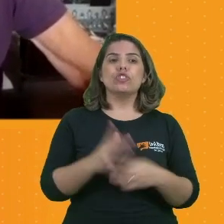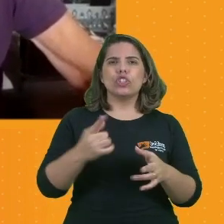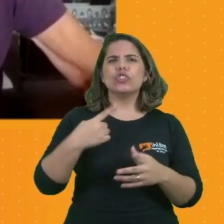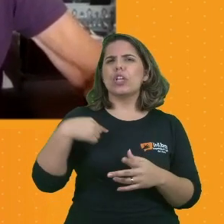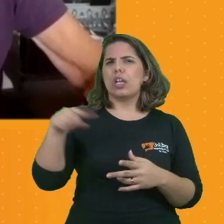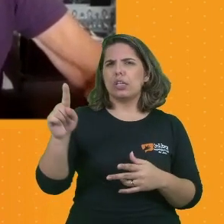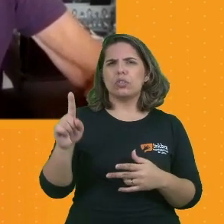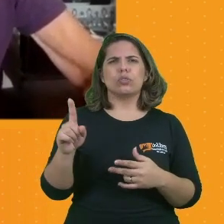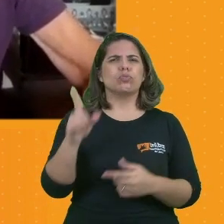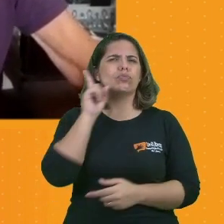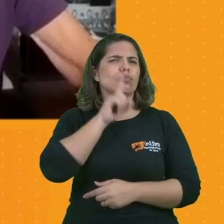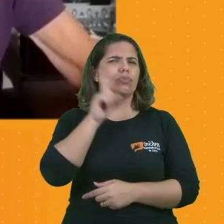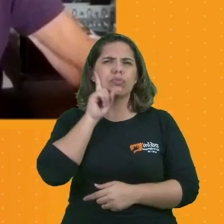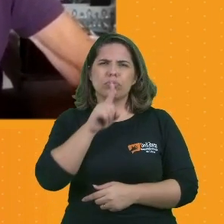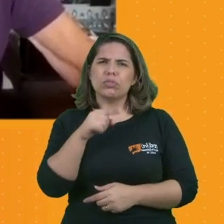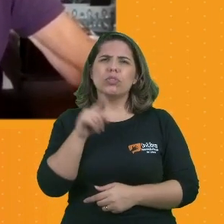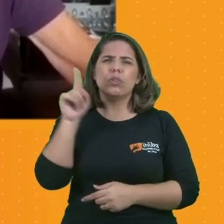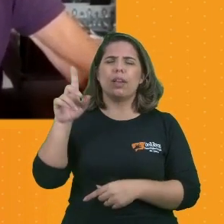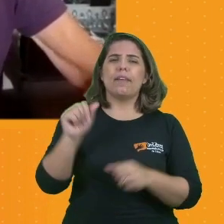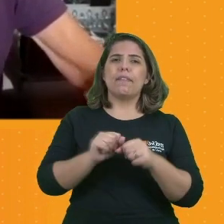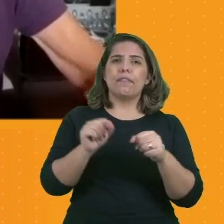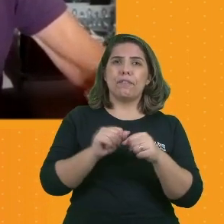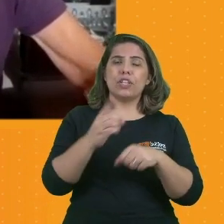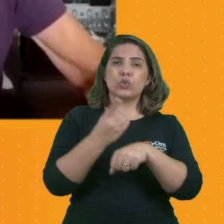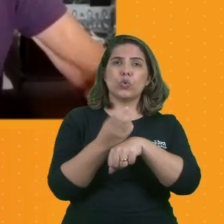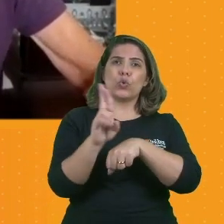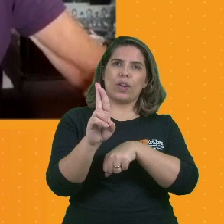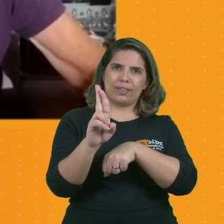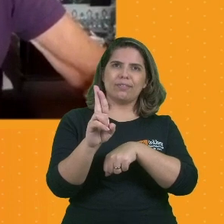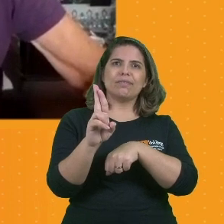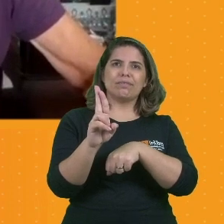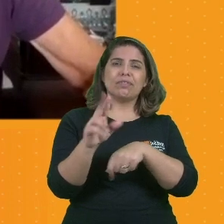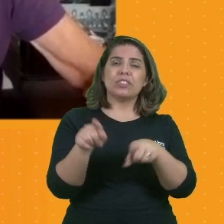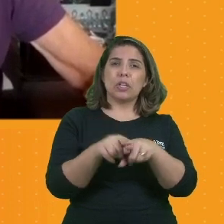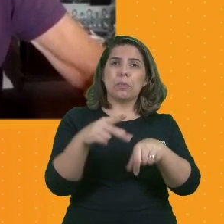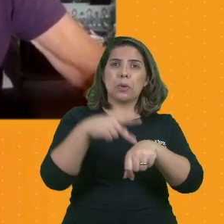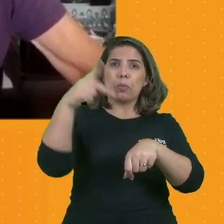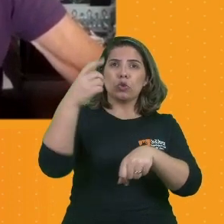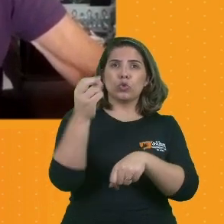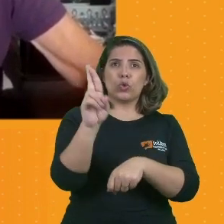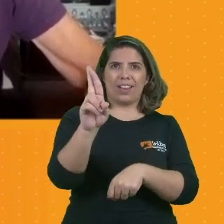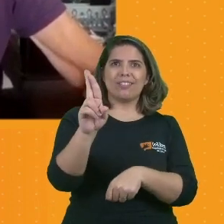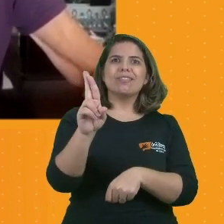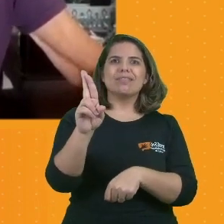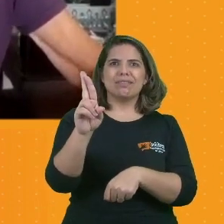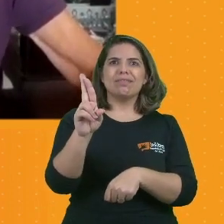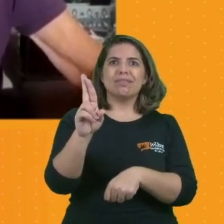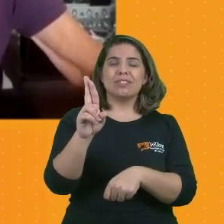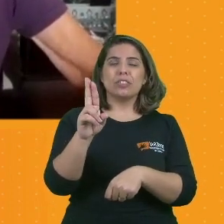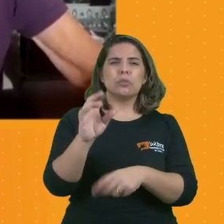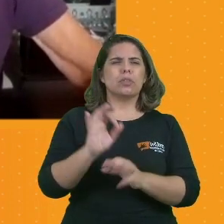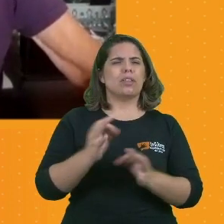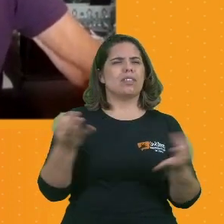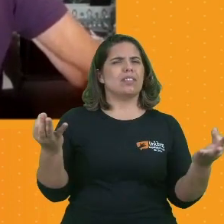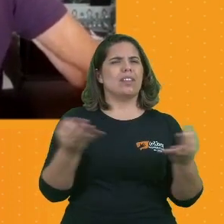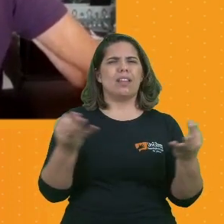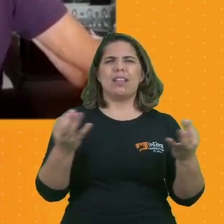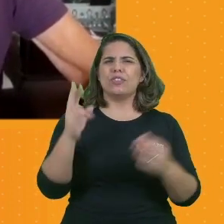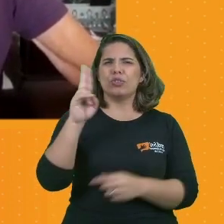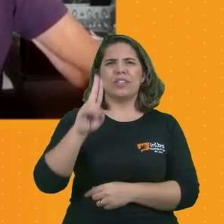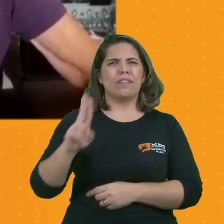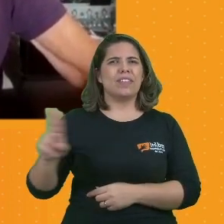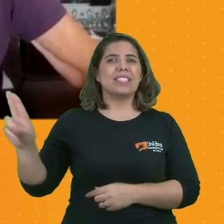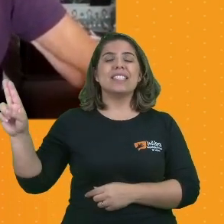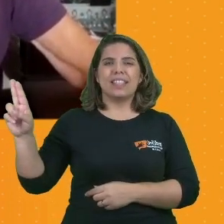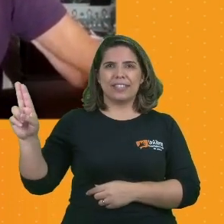tinha ido para onde ela fez o doutor eu posso doutorado excelente livro